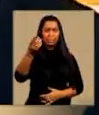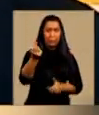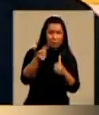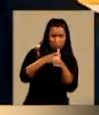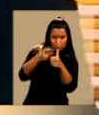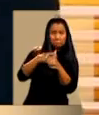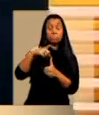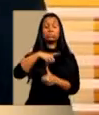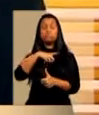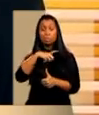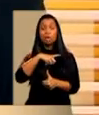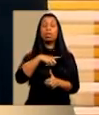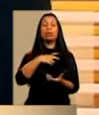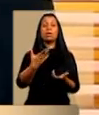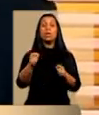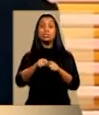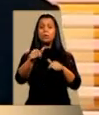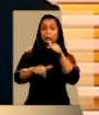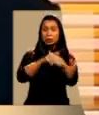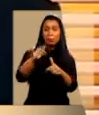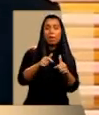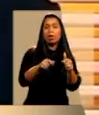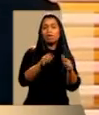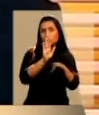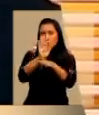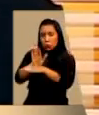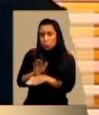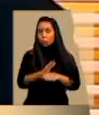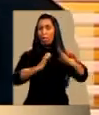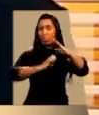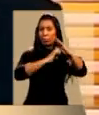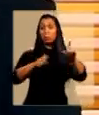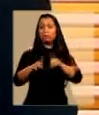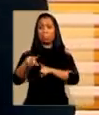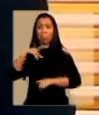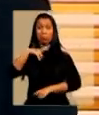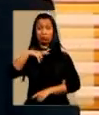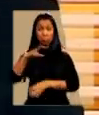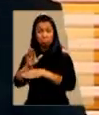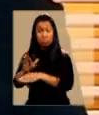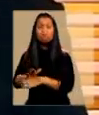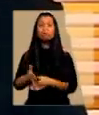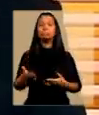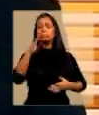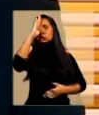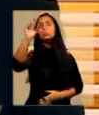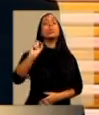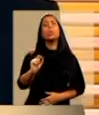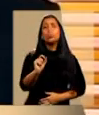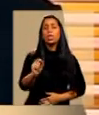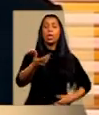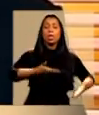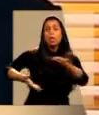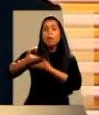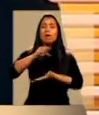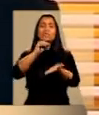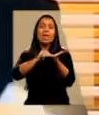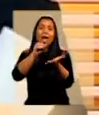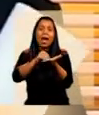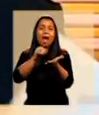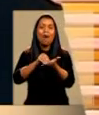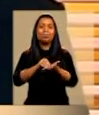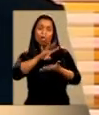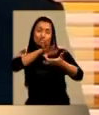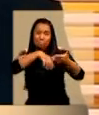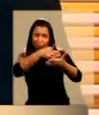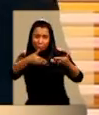do endividamento que nós encontramos, até fazendo trabalho de consultoria empresariais e pessoais, está principalmente relacionado à falta